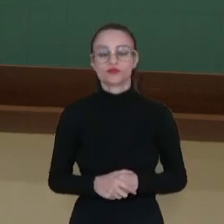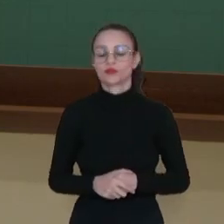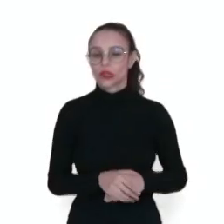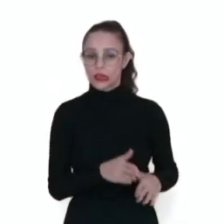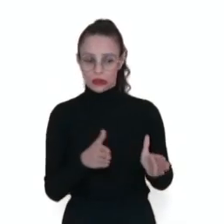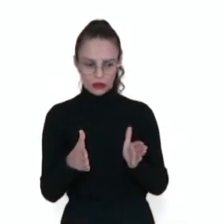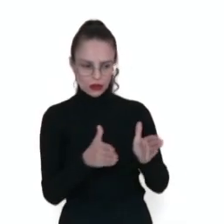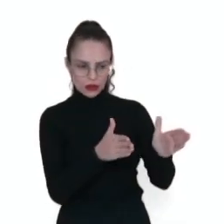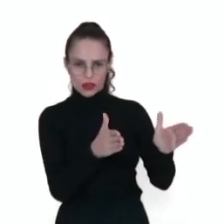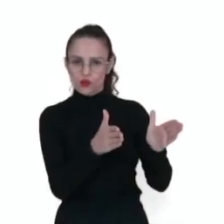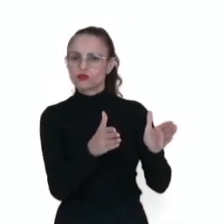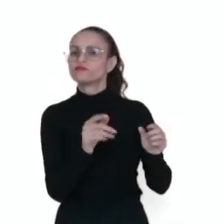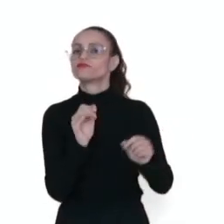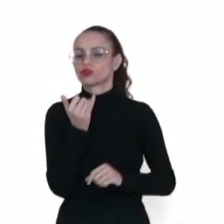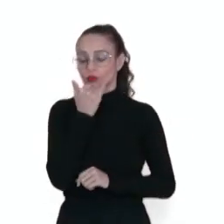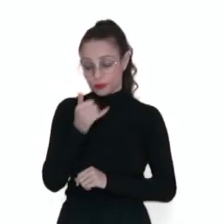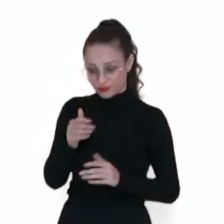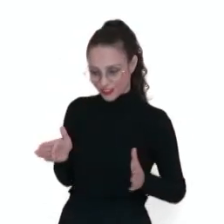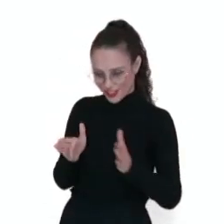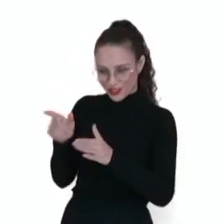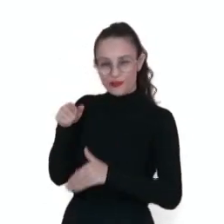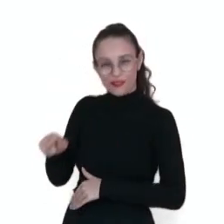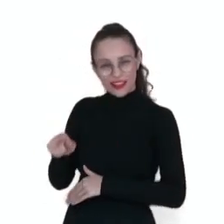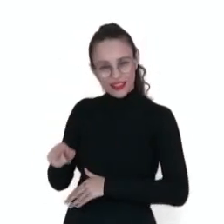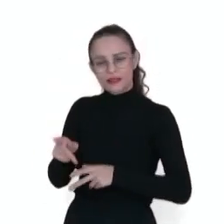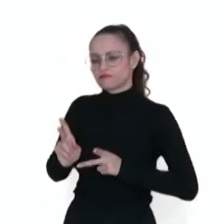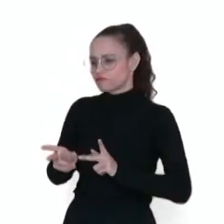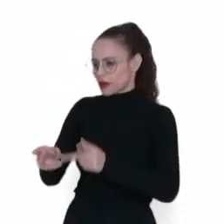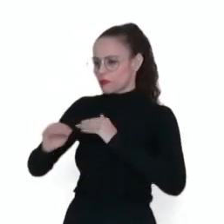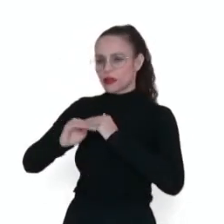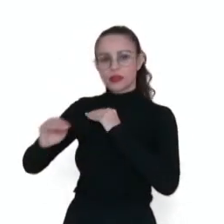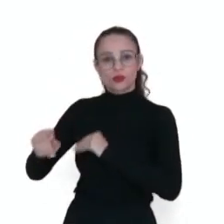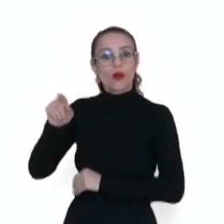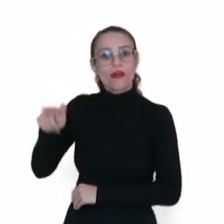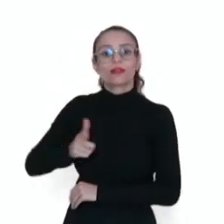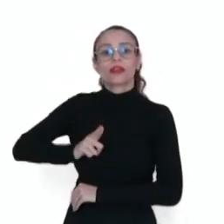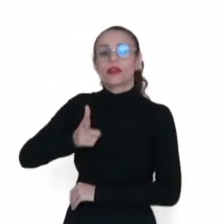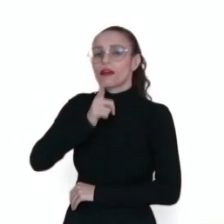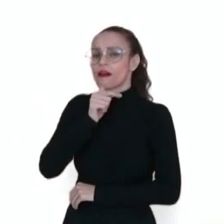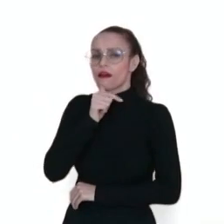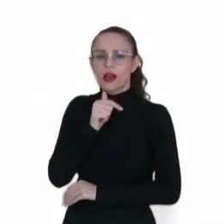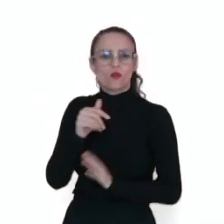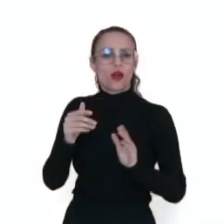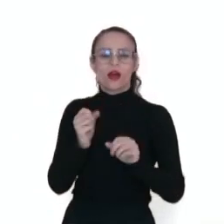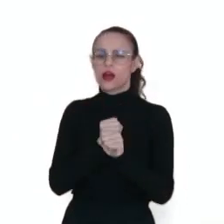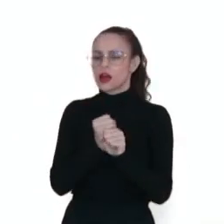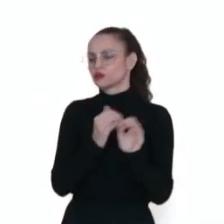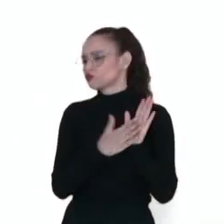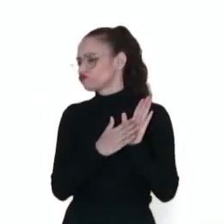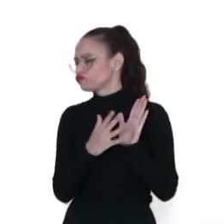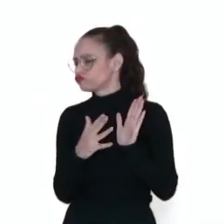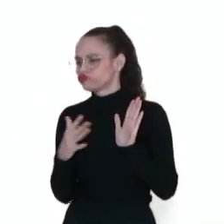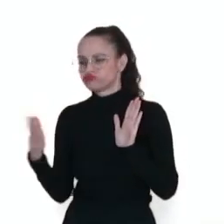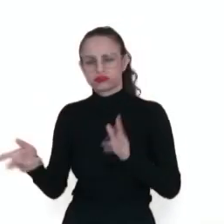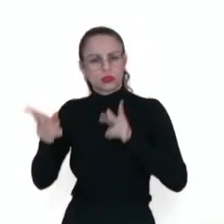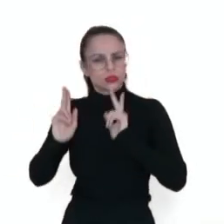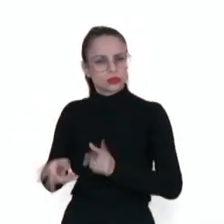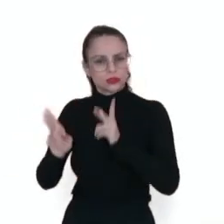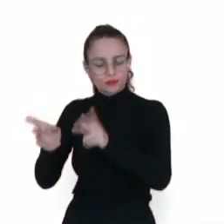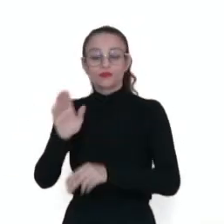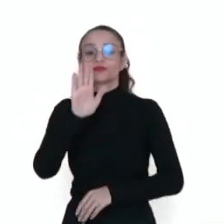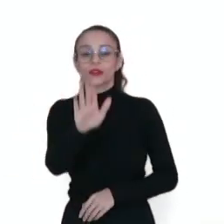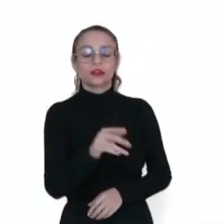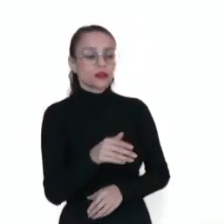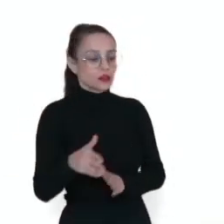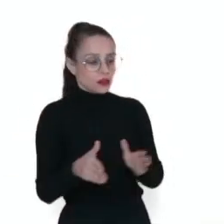rio permanente é aquele que apresenta água durante o ano todo. E o rio temporário, que